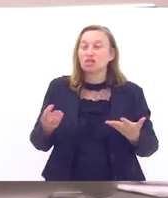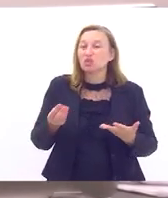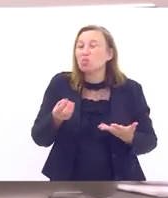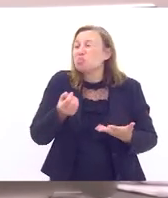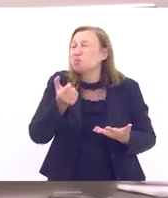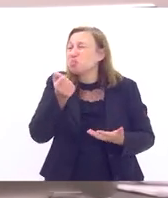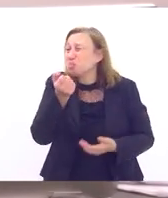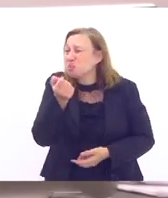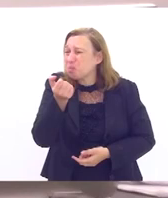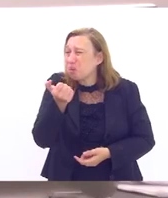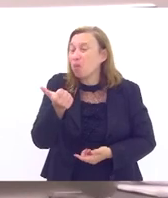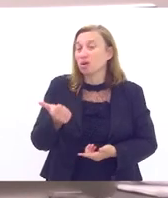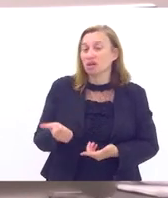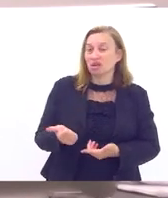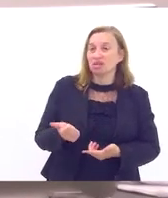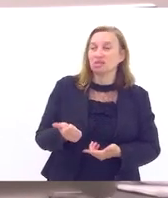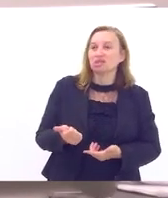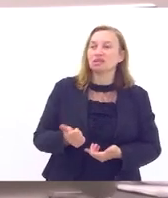raras, né?